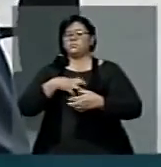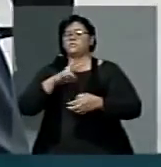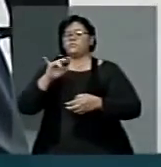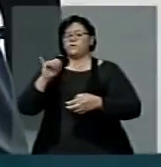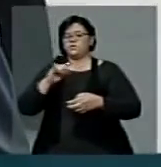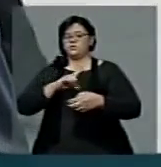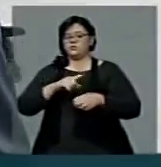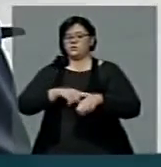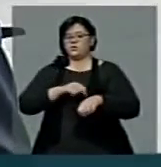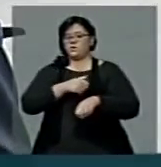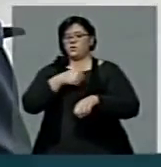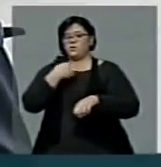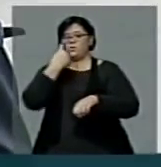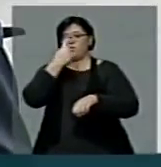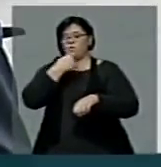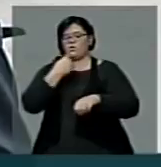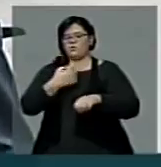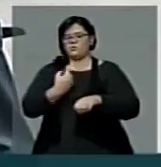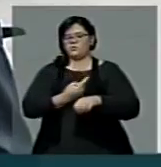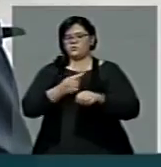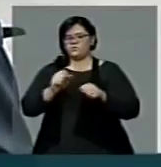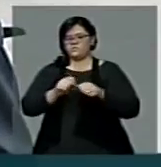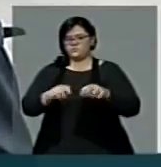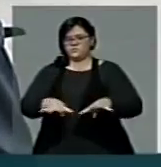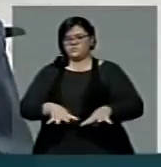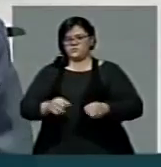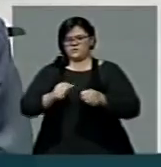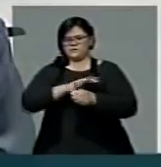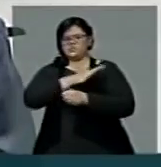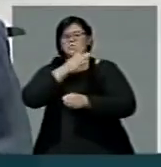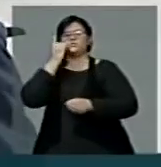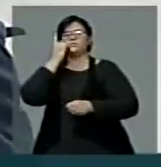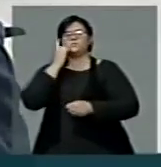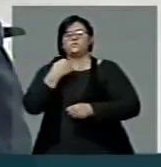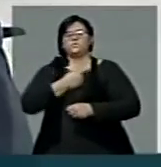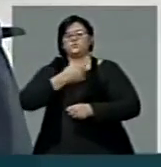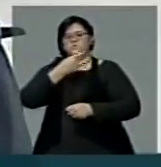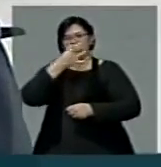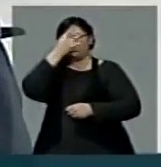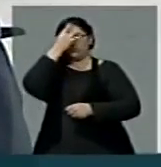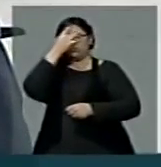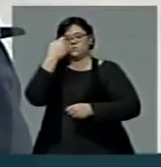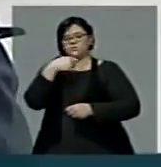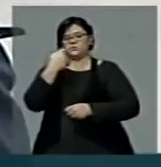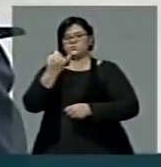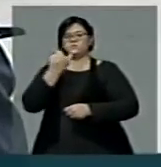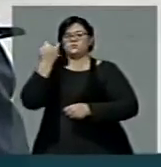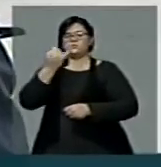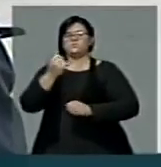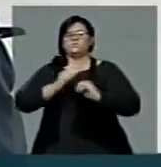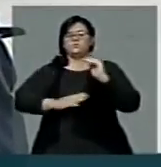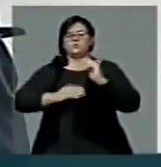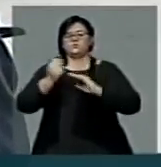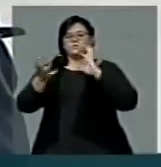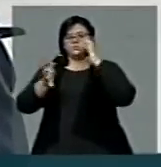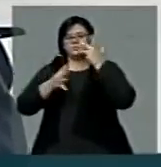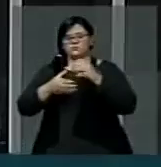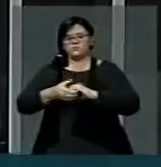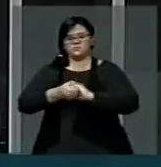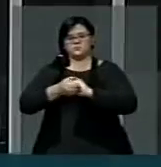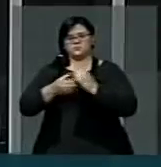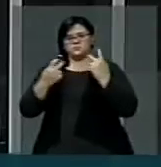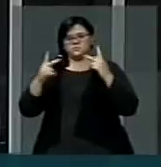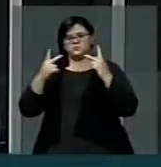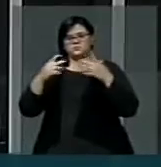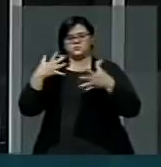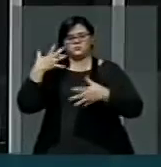nas próximas horas, e nós teremos que decidir conscientemente sobre essa importante temática. Cumprimento a Vossa Excelência pelo discurso que profere na